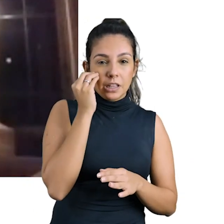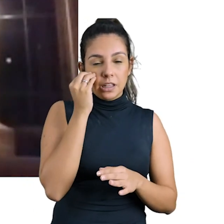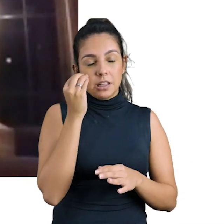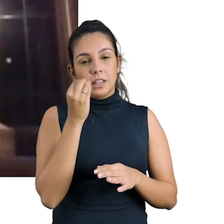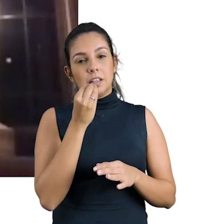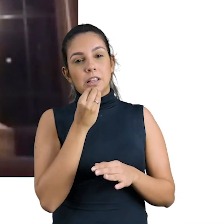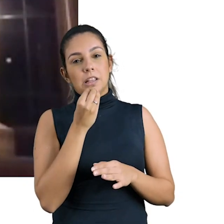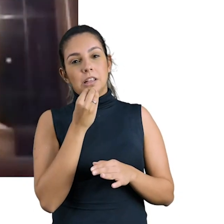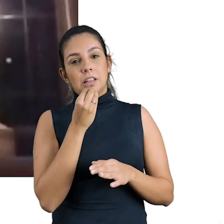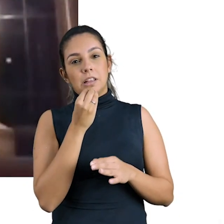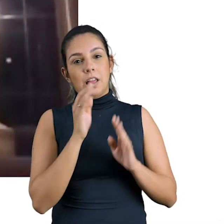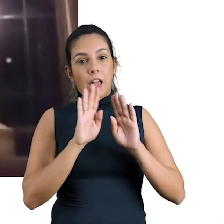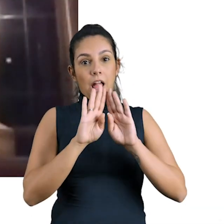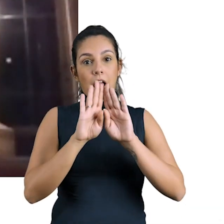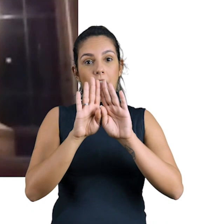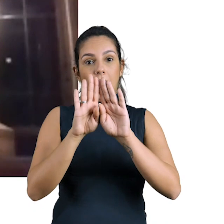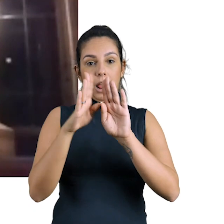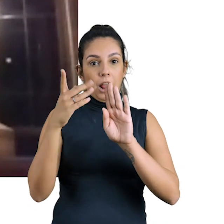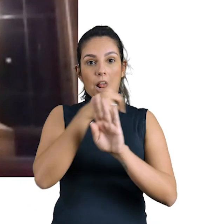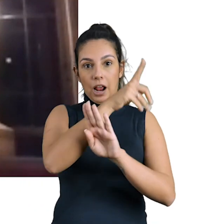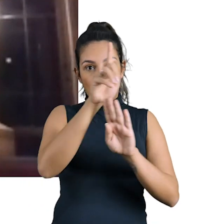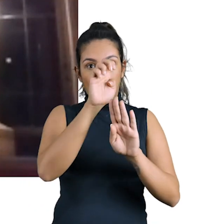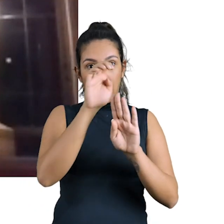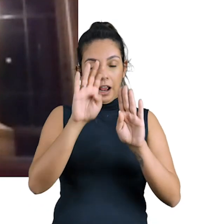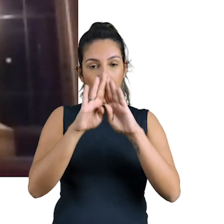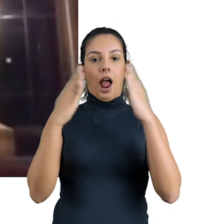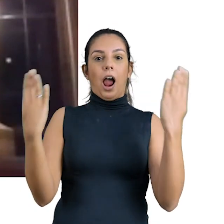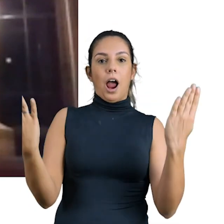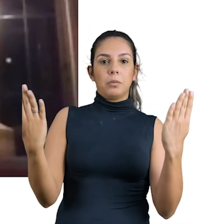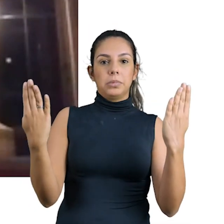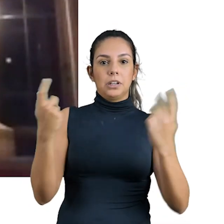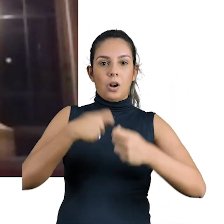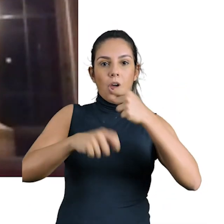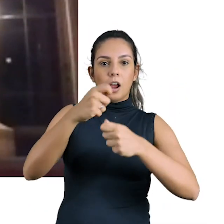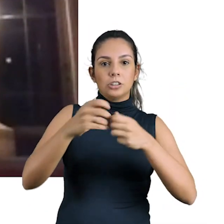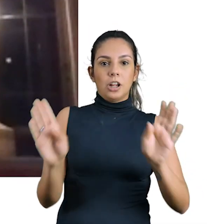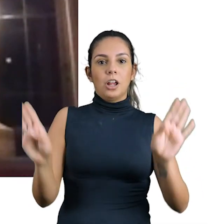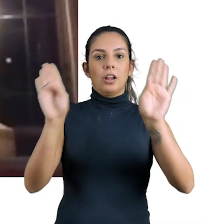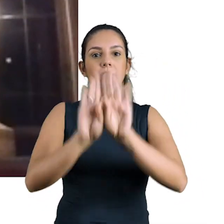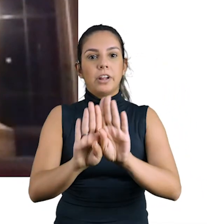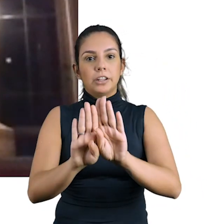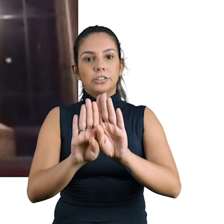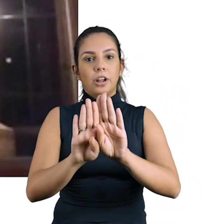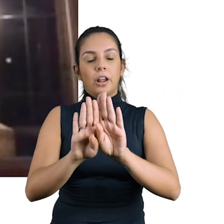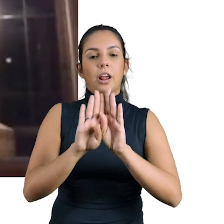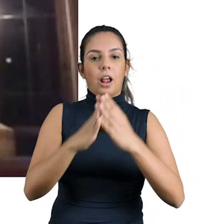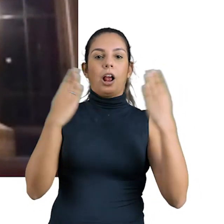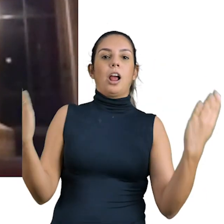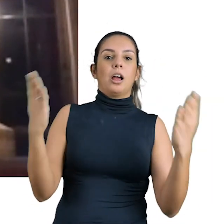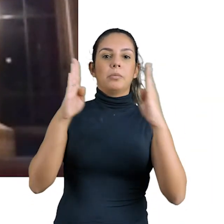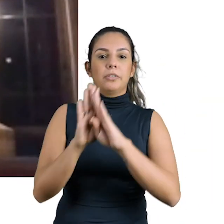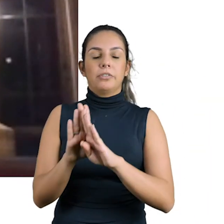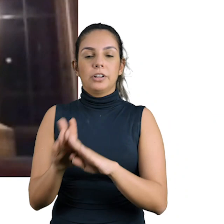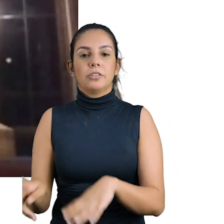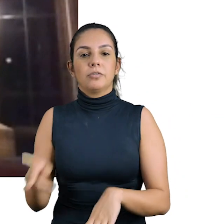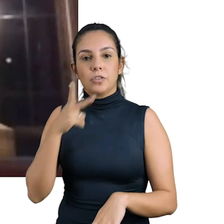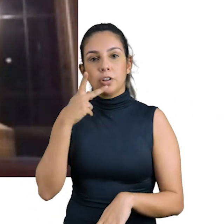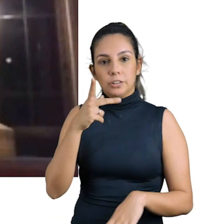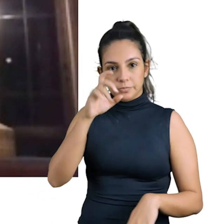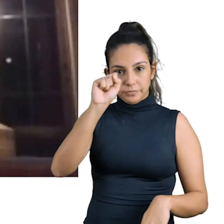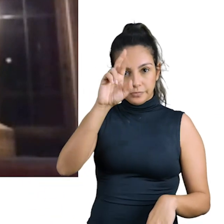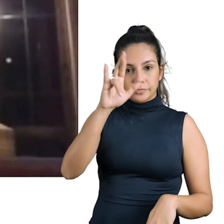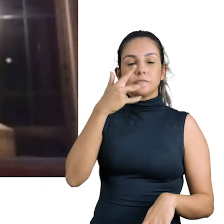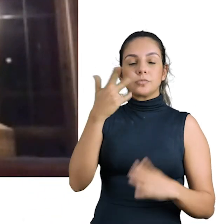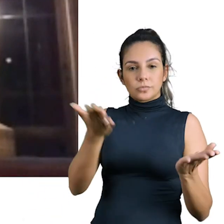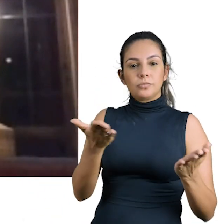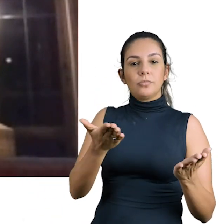vão tentando agilizar formas de sair do isolamento, abrem e fecham, né? Porque, enfim, há exemplo de Minas, não é